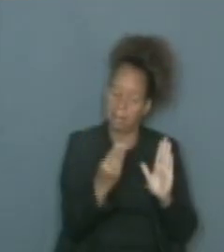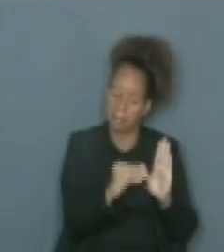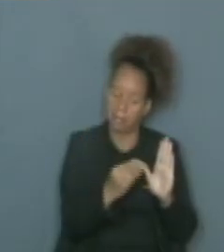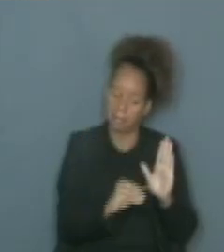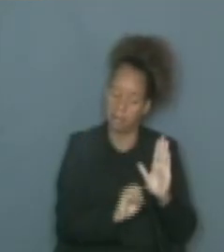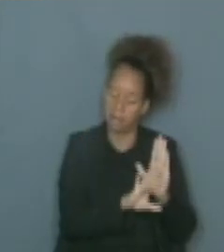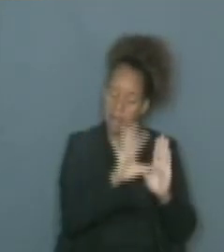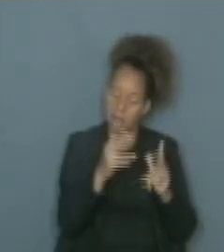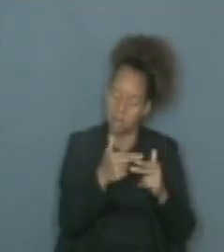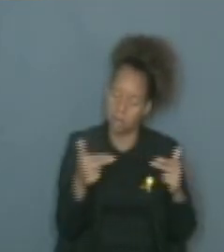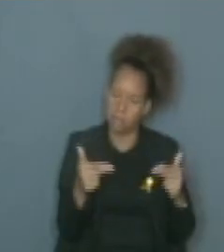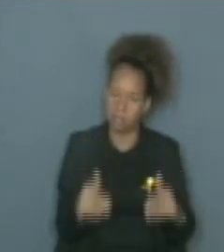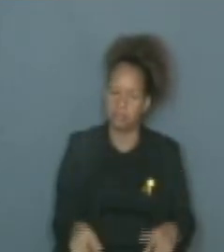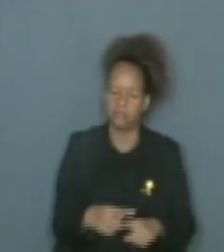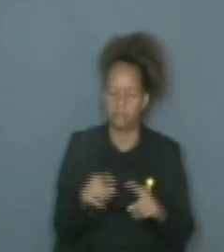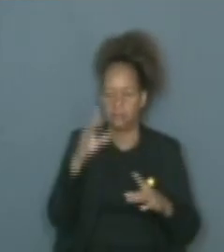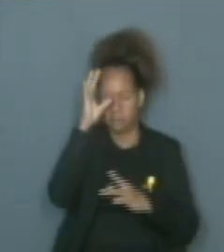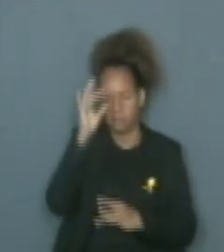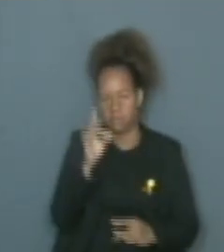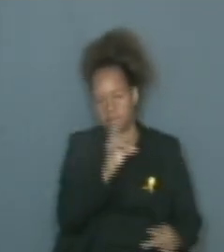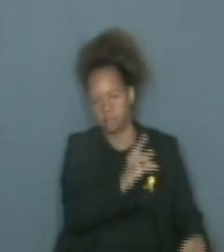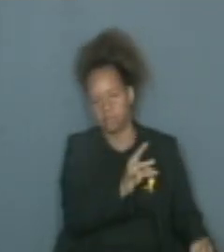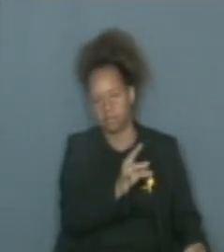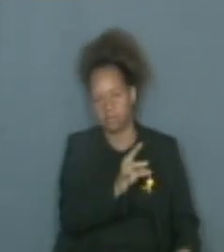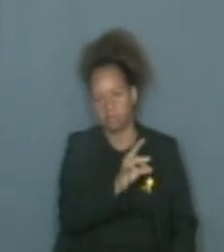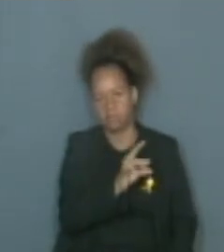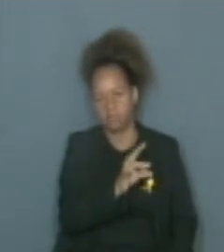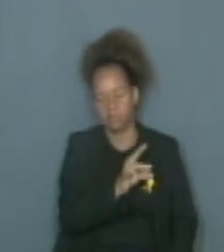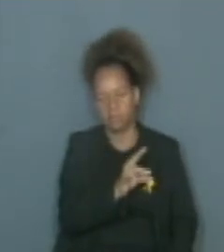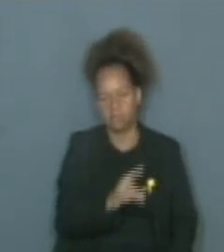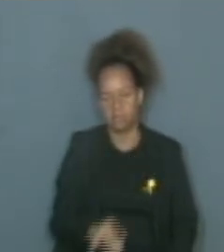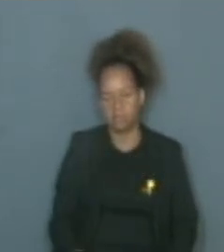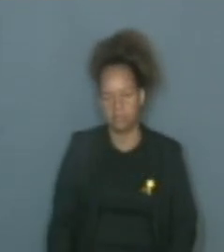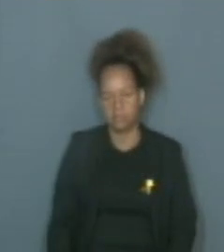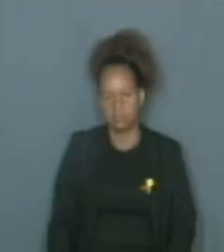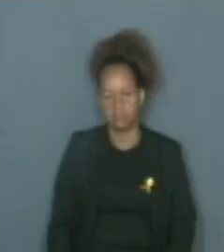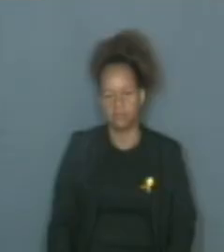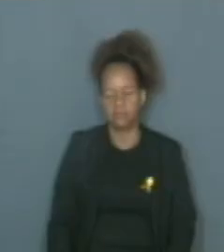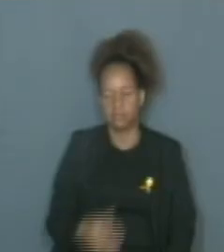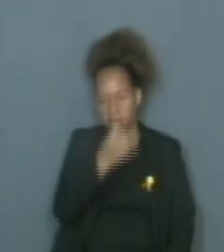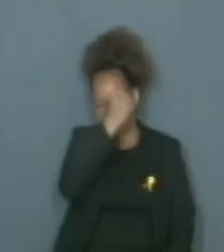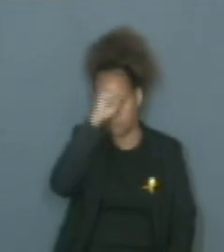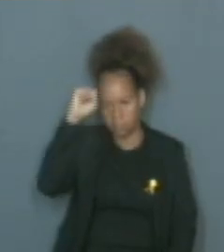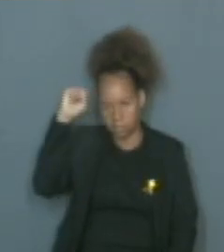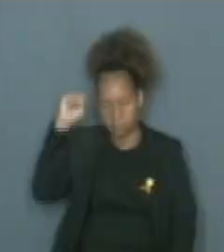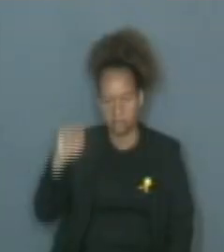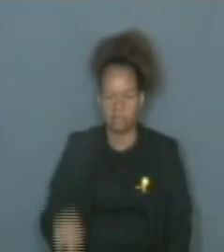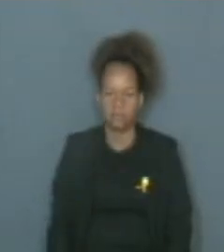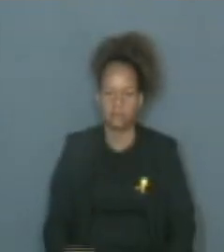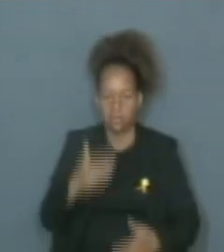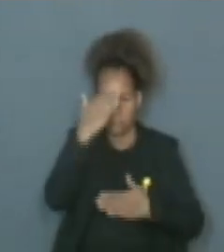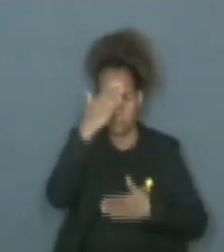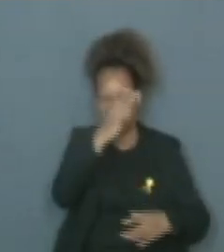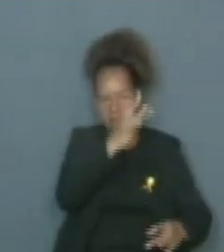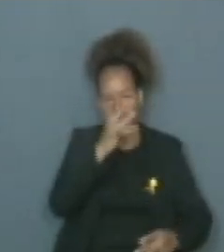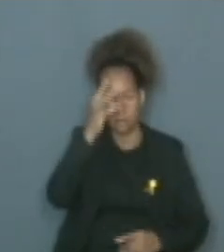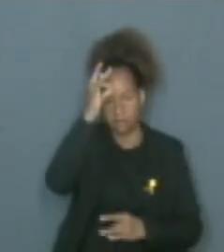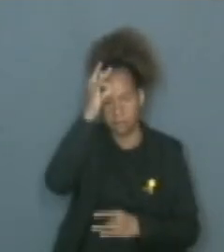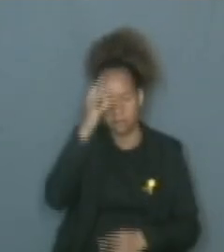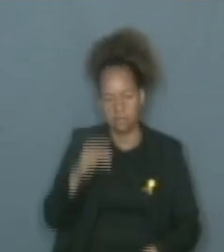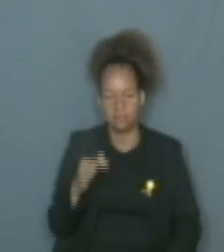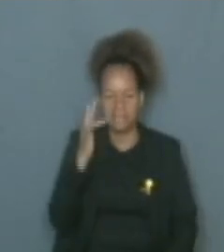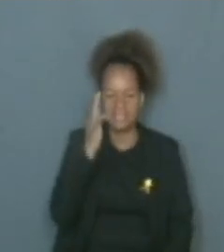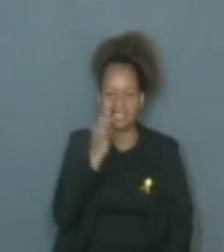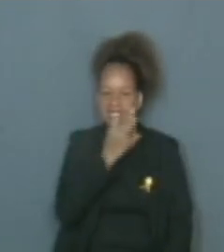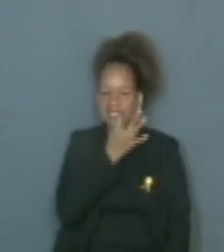clareza em vários pontos. Mas escuto com atenção o líder da situação, o vereador Samuel Salazar. Muito obrigado, vereador Felipe Alecrim,